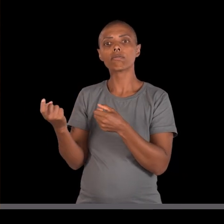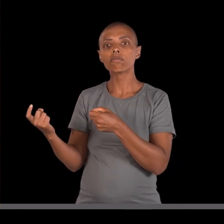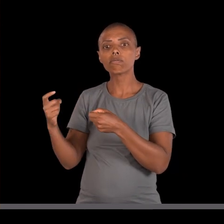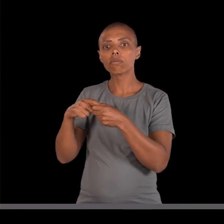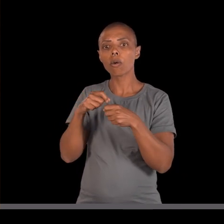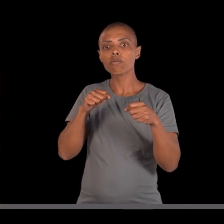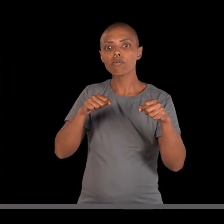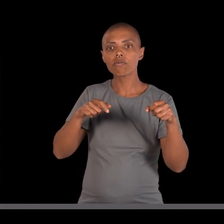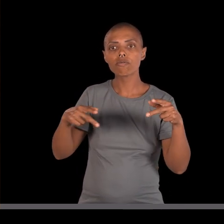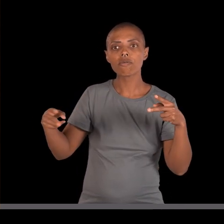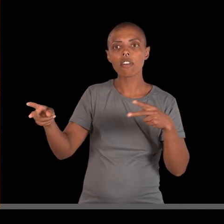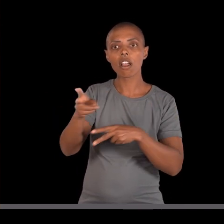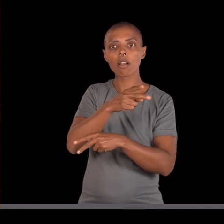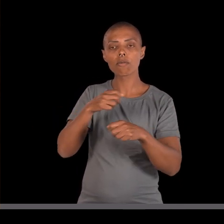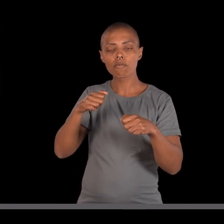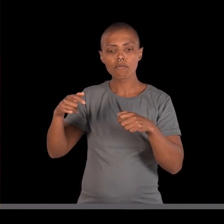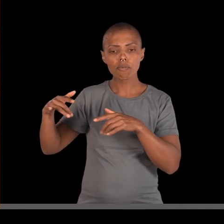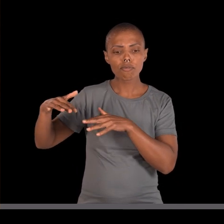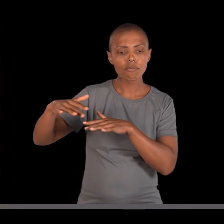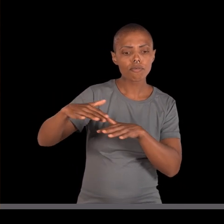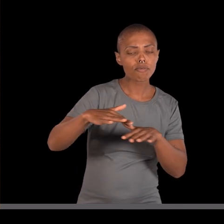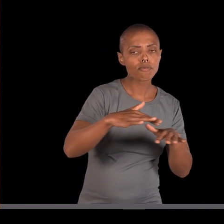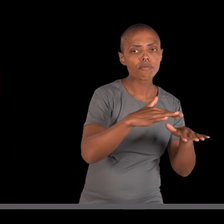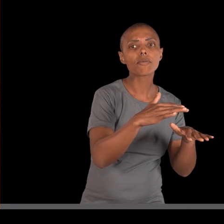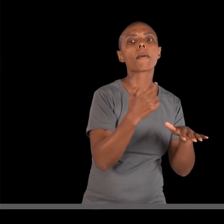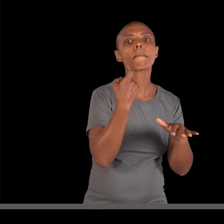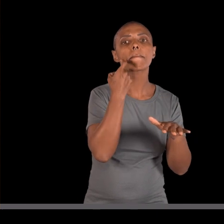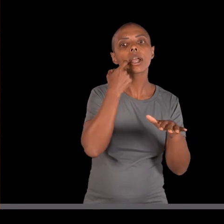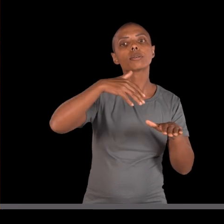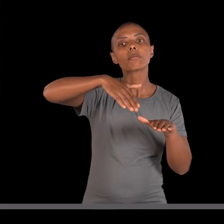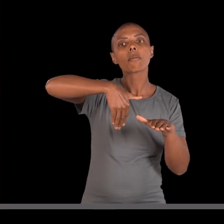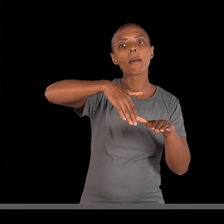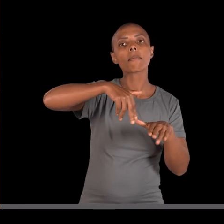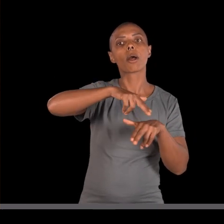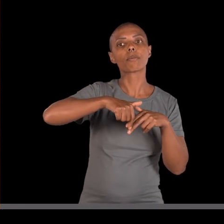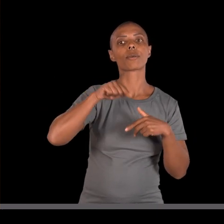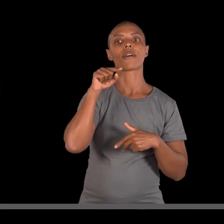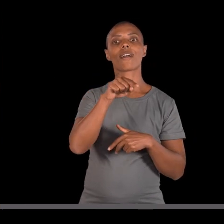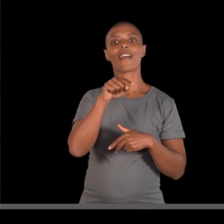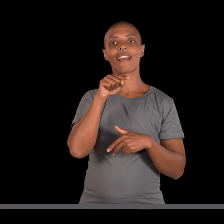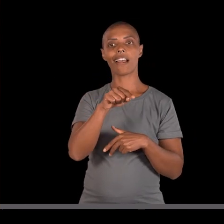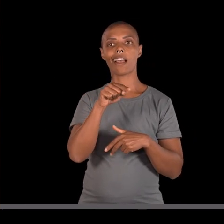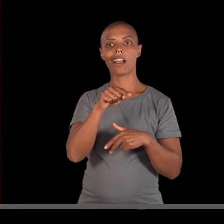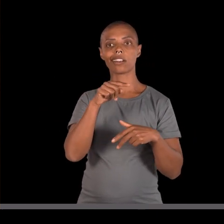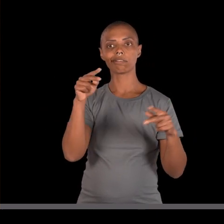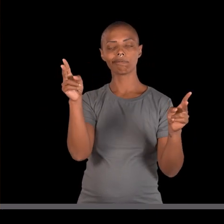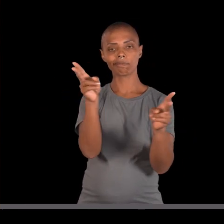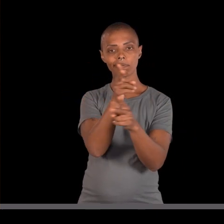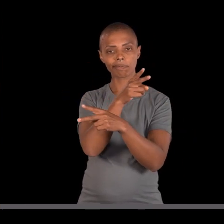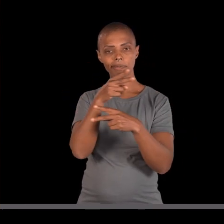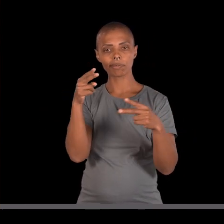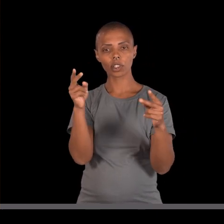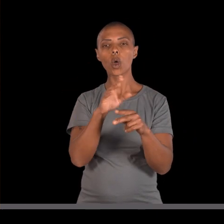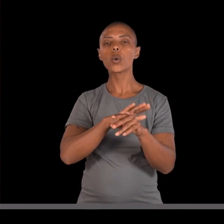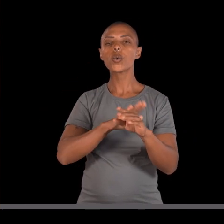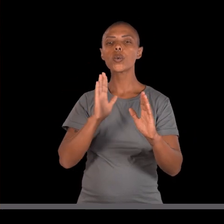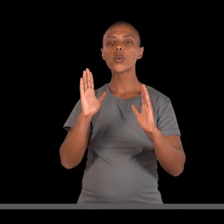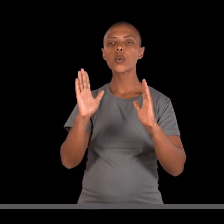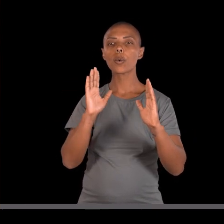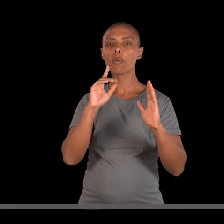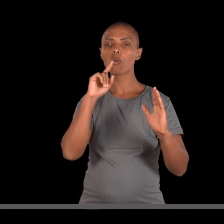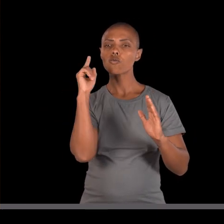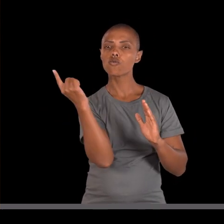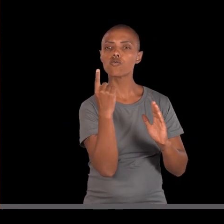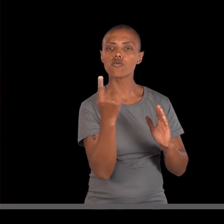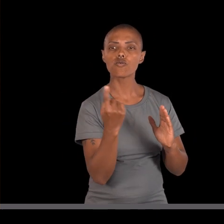falei para vocês, que vai garantir a ressurgência e vai trazer aí a grande quantidade de peixes para esse litoral. Inclusive, até